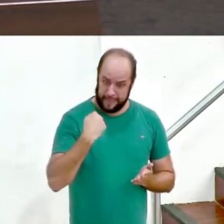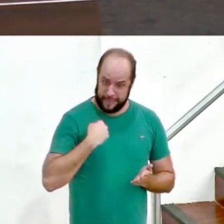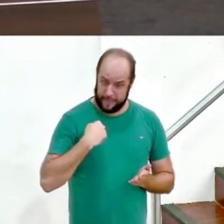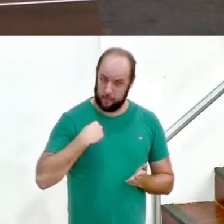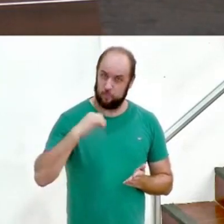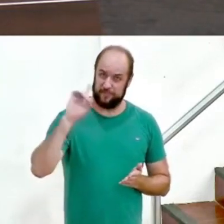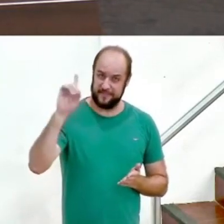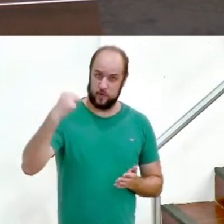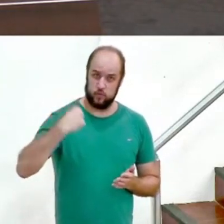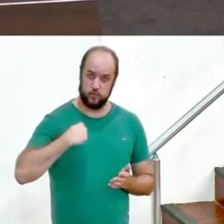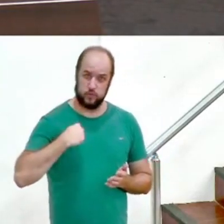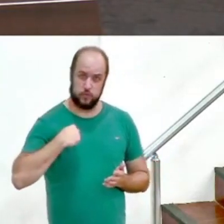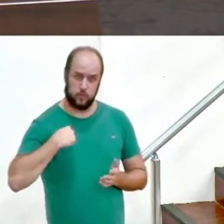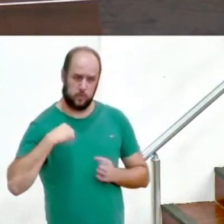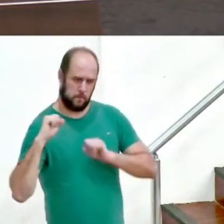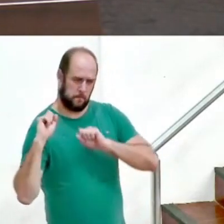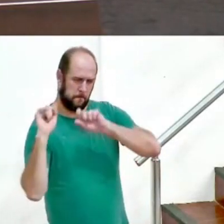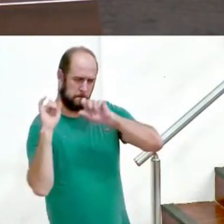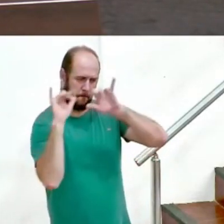abençoarei